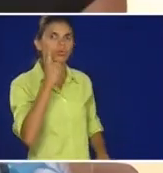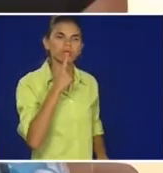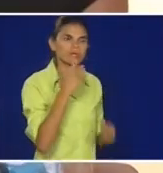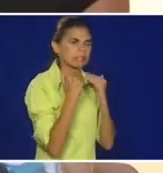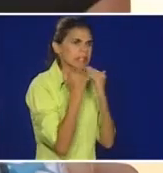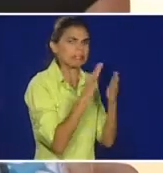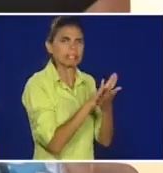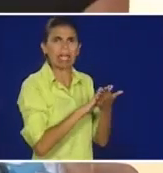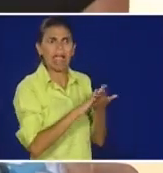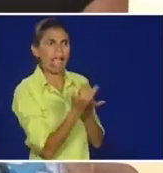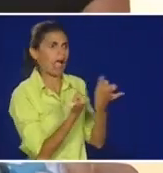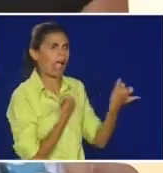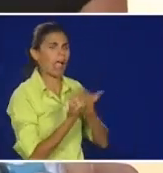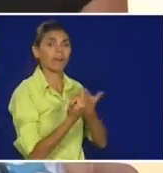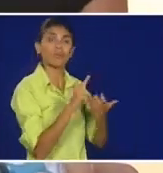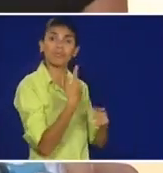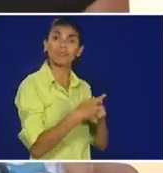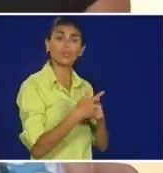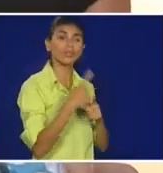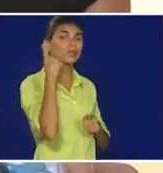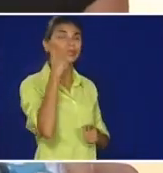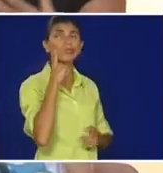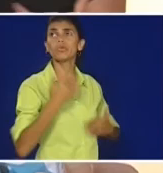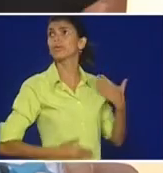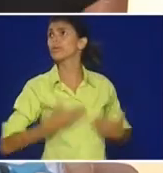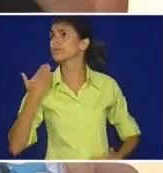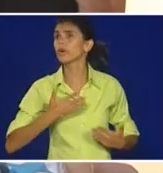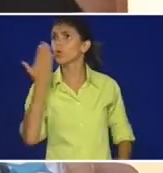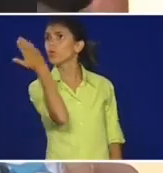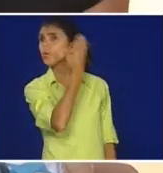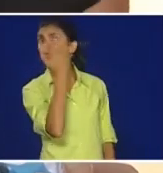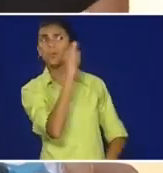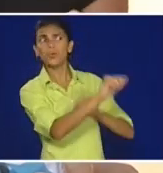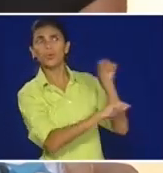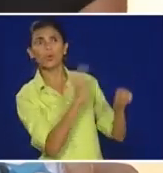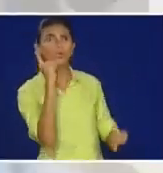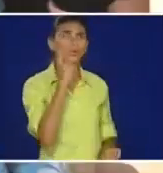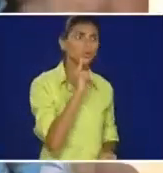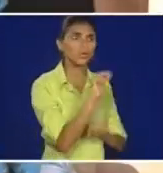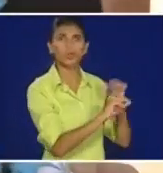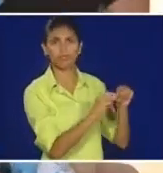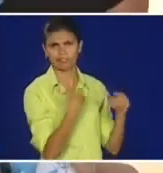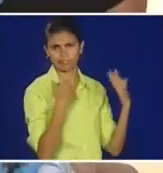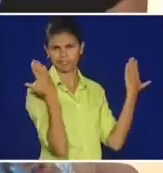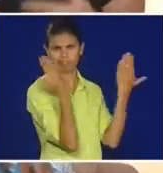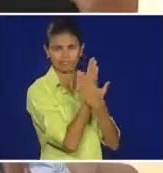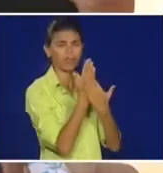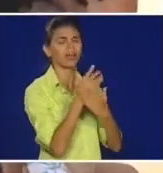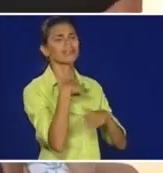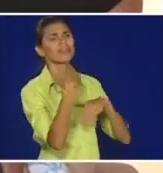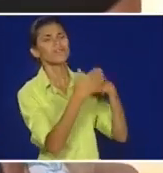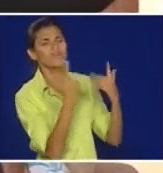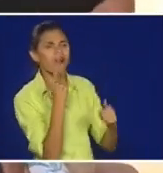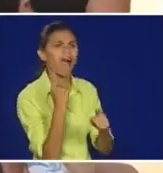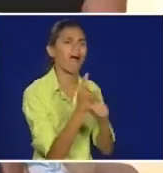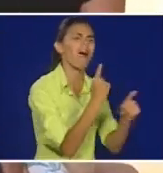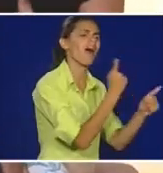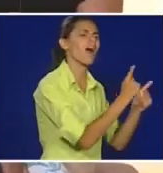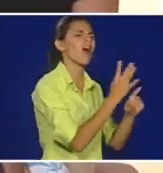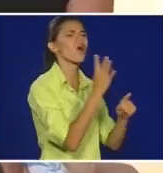Mas a surdez é uma deficiência invisível. Você não sabe, você não detecta. Aí a gente conheceu algumas